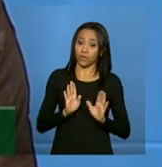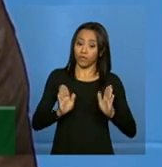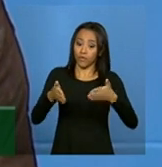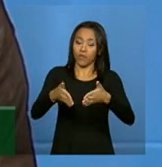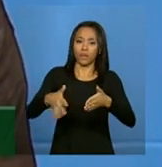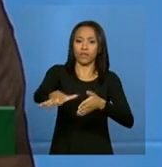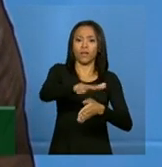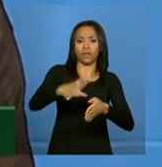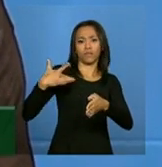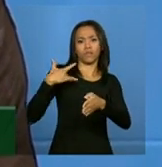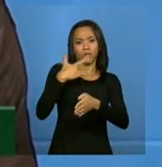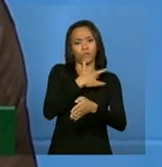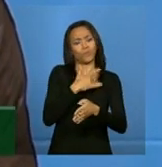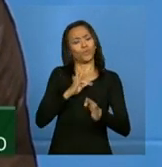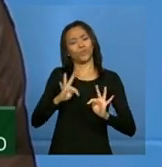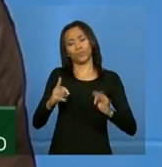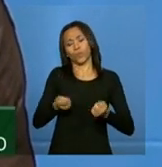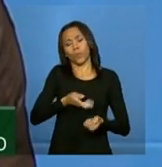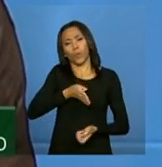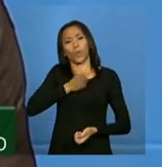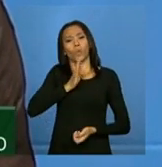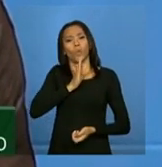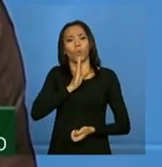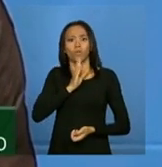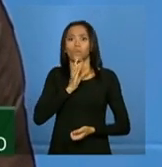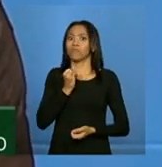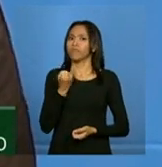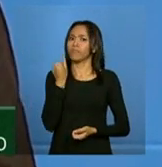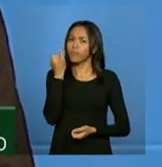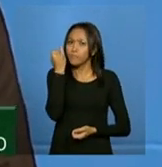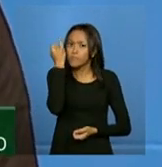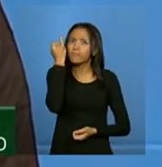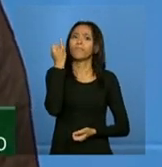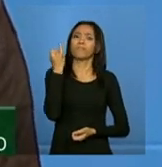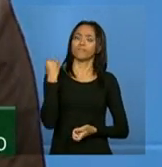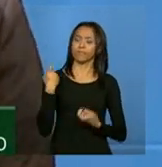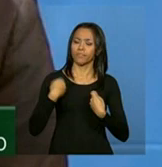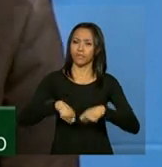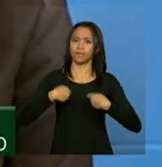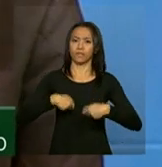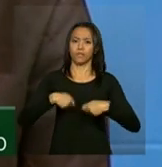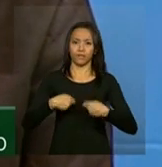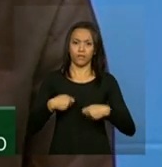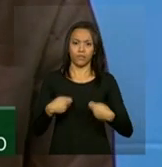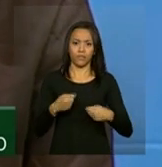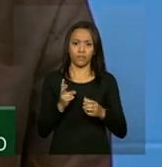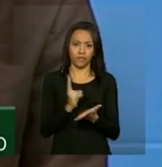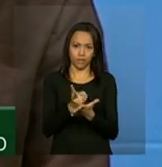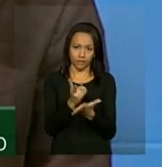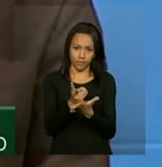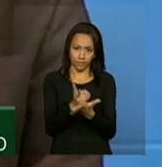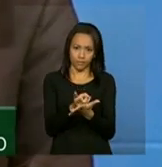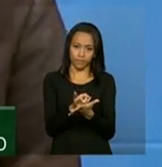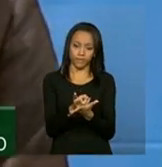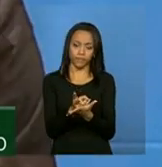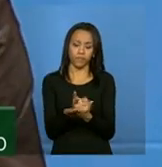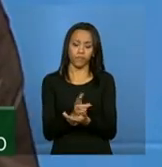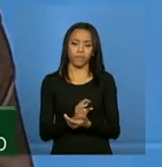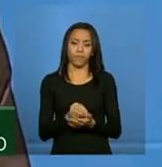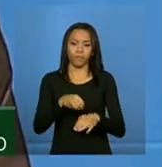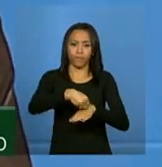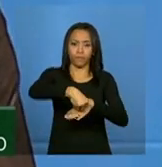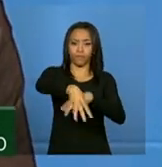saúde, todos esses detêm conhecimentos vitais que devem ser protegidos e retidos.